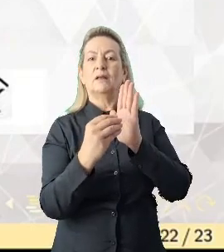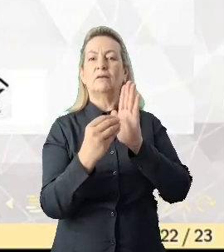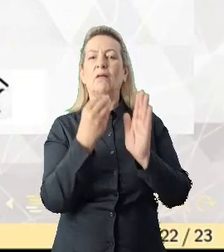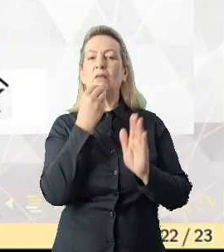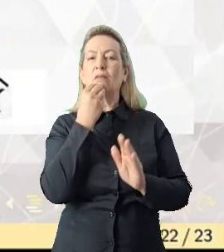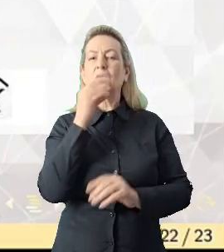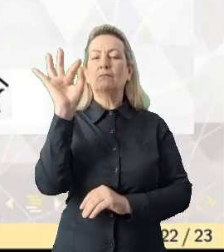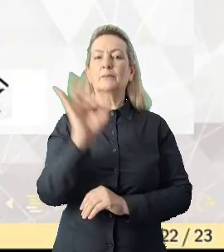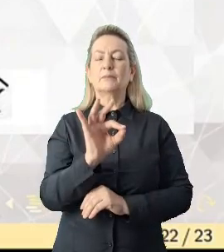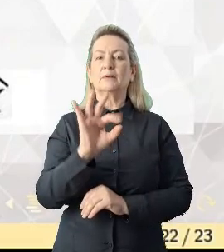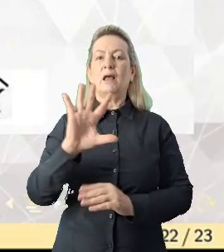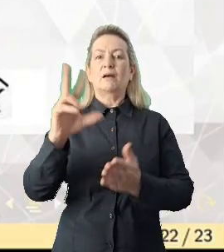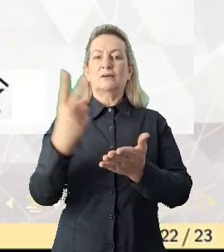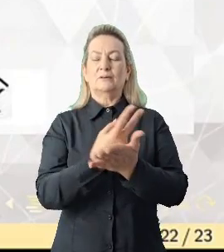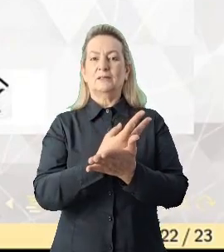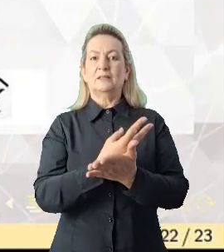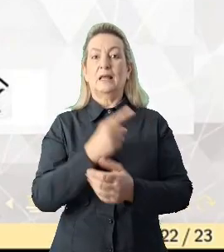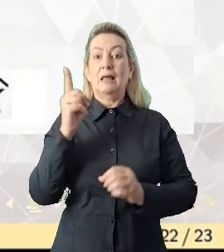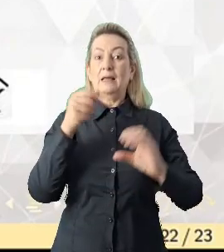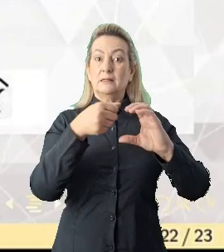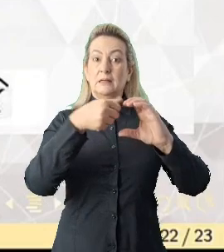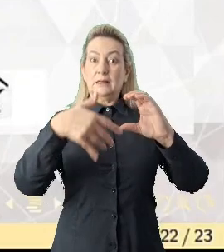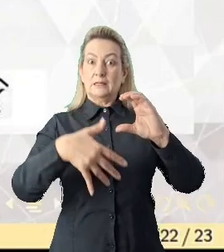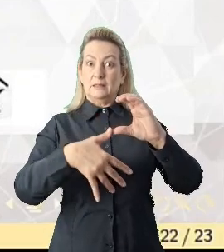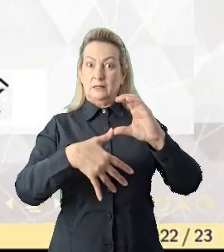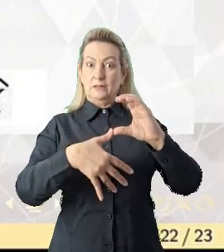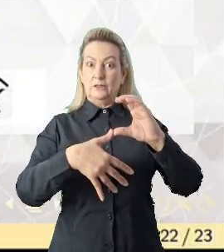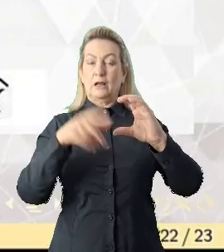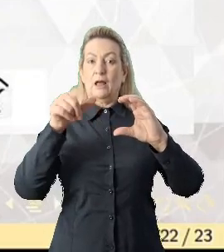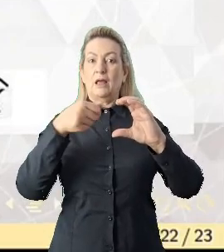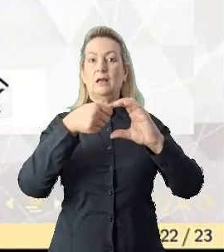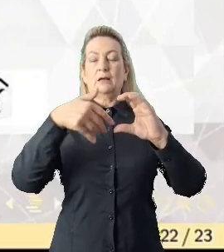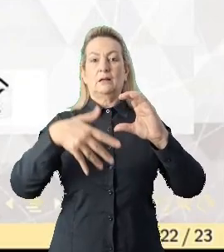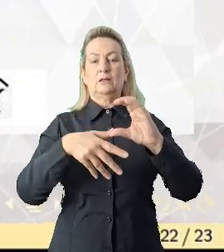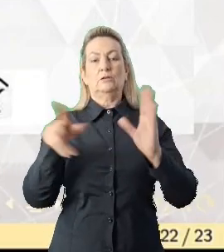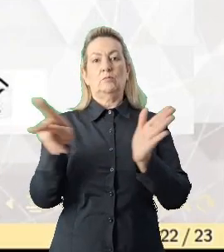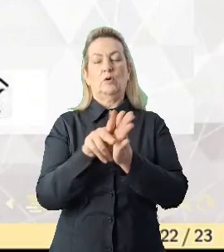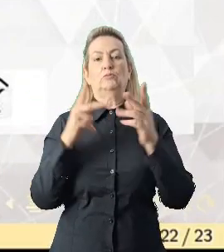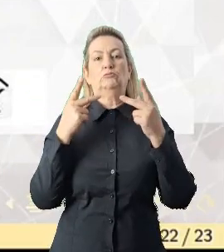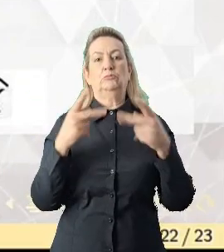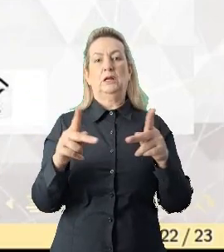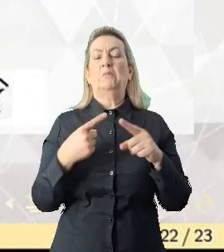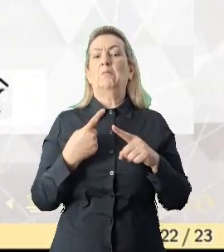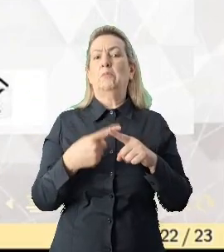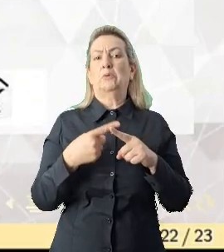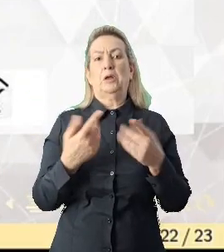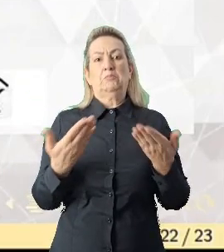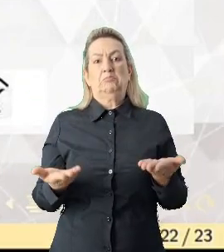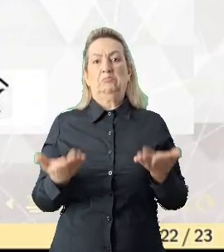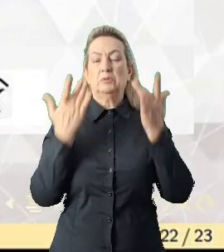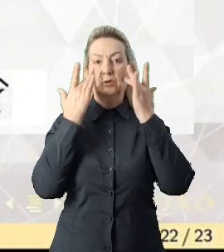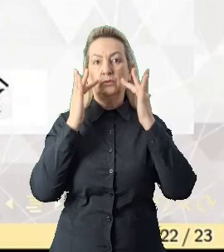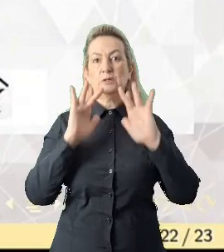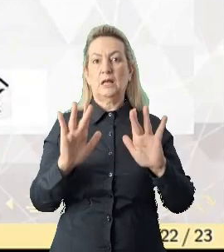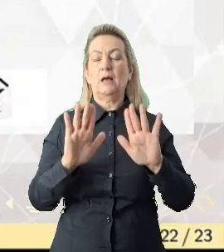essa escala, muitas vezes, com os modelos probabilísticos, né? Em alguns casos. Então, essa característica é uma